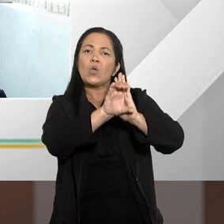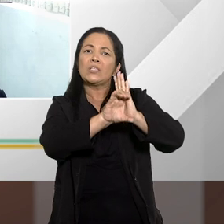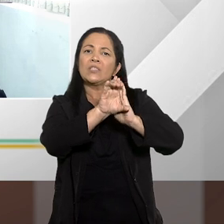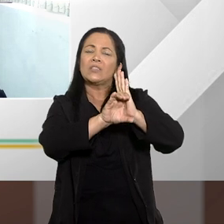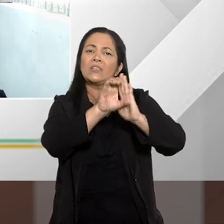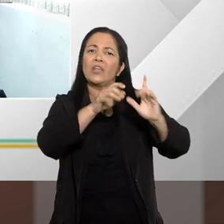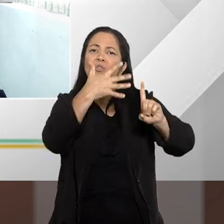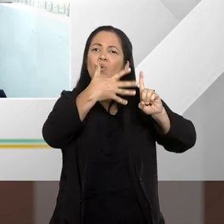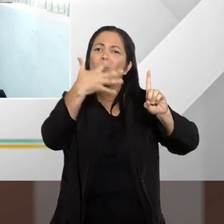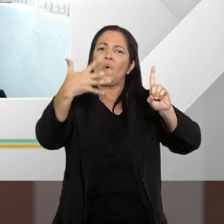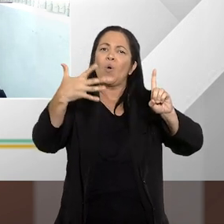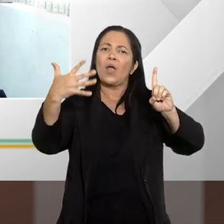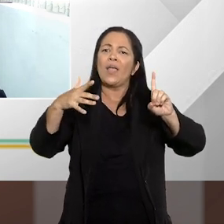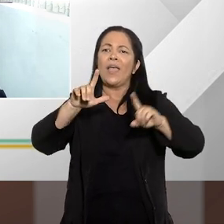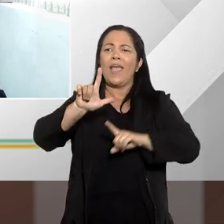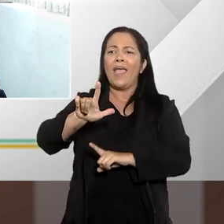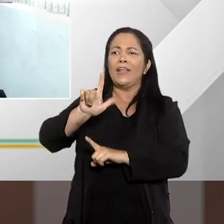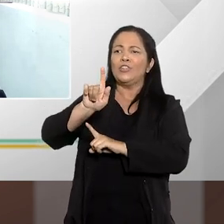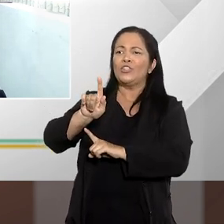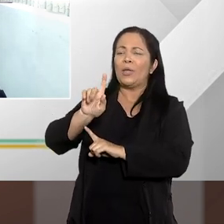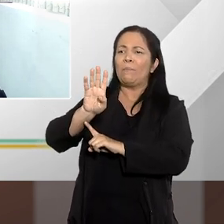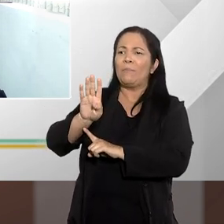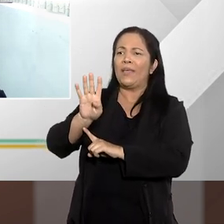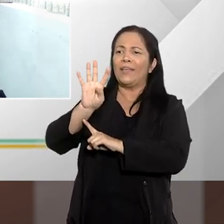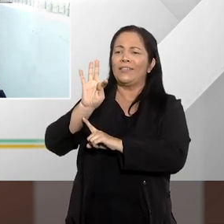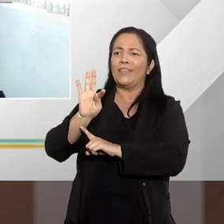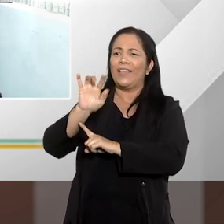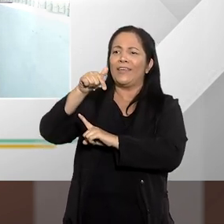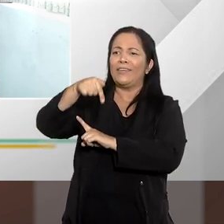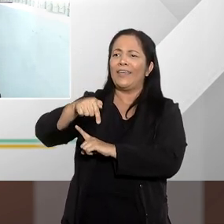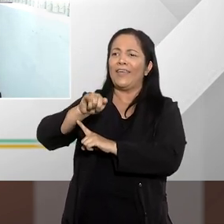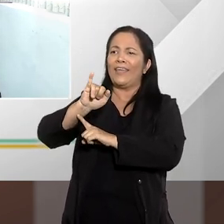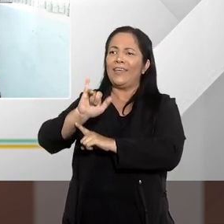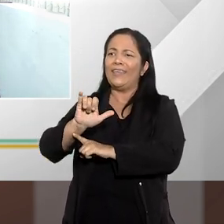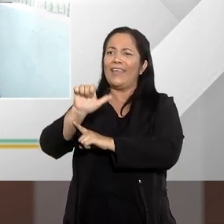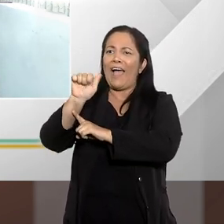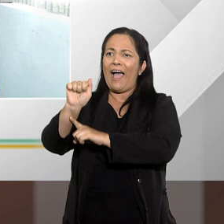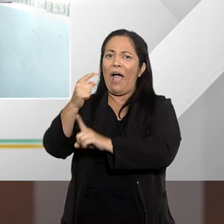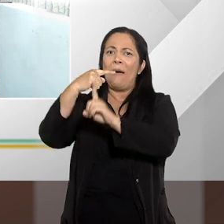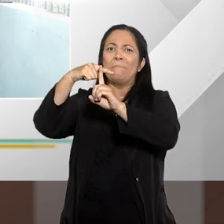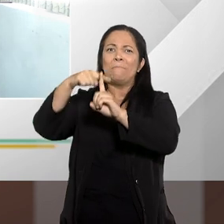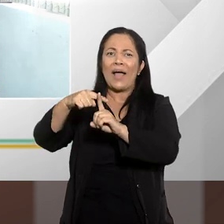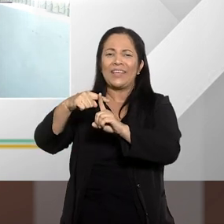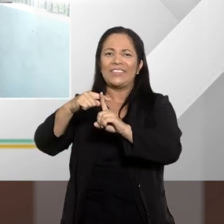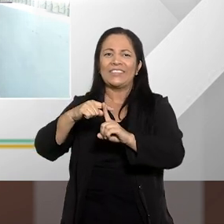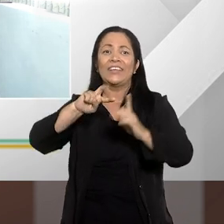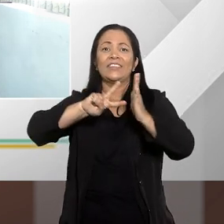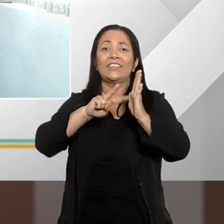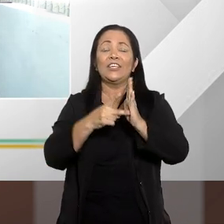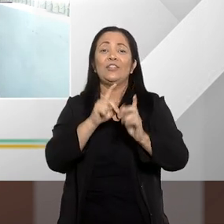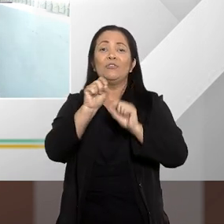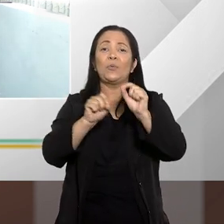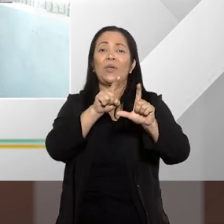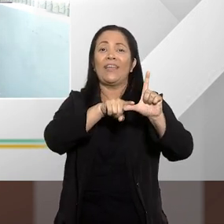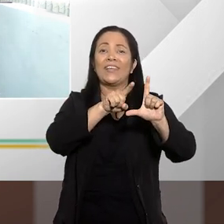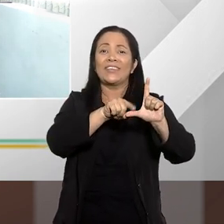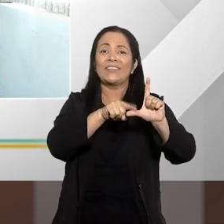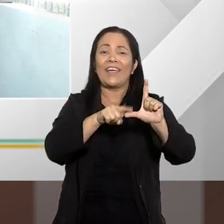da expressão LGBTQIA+, além de contextualizar as mudanças de sigla ao longo das últimas